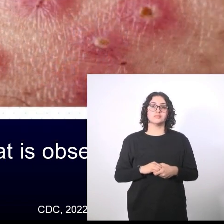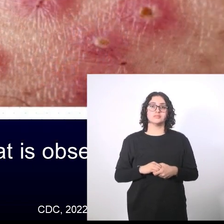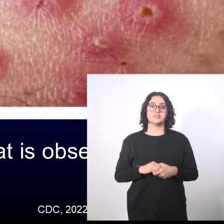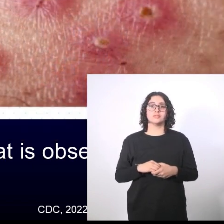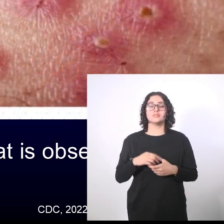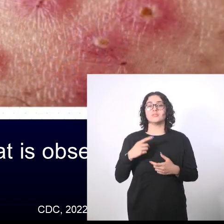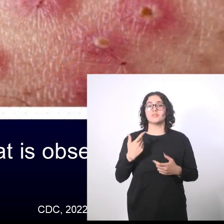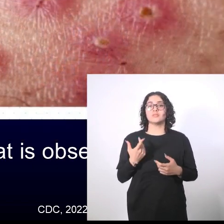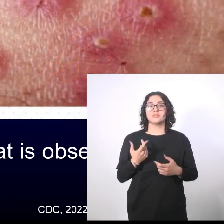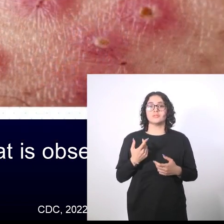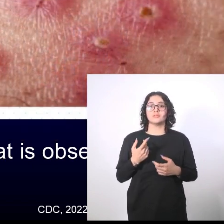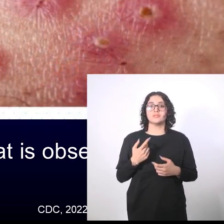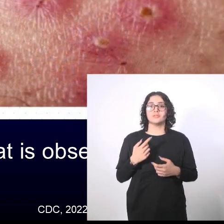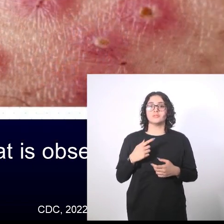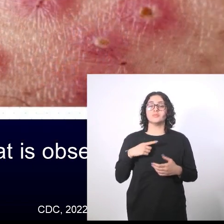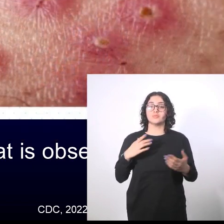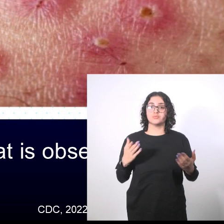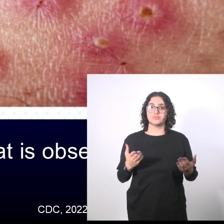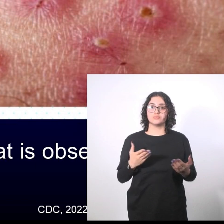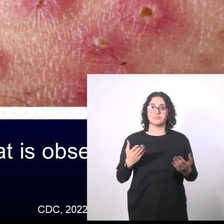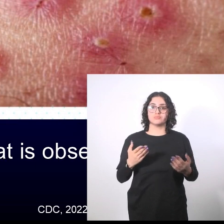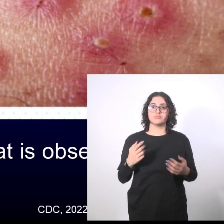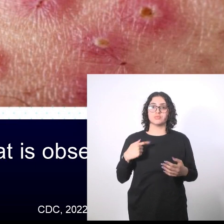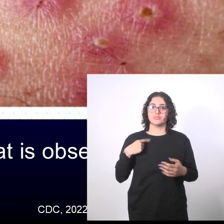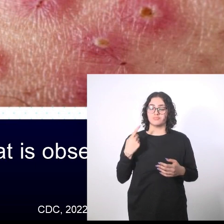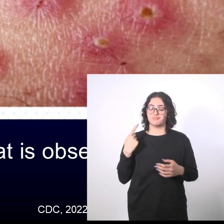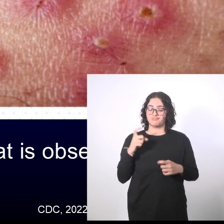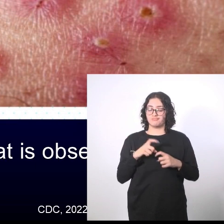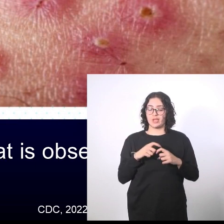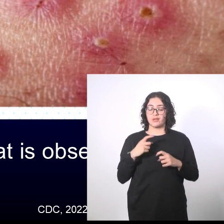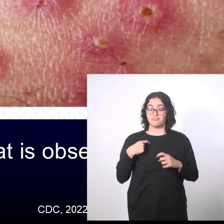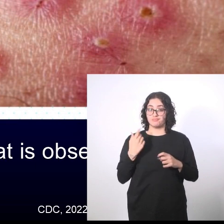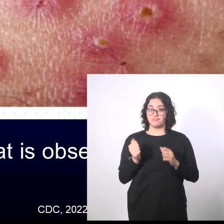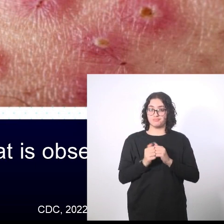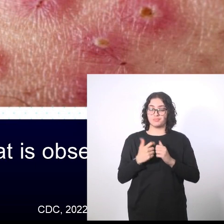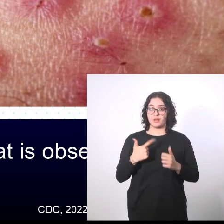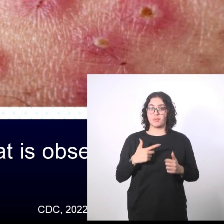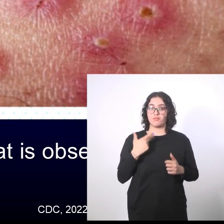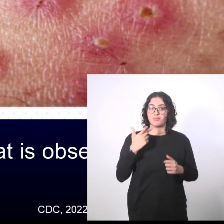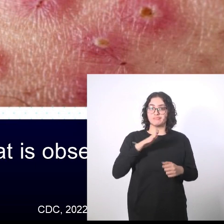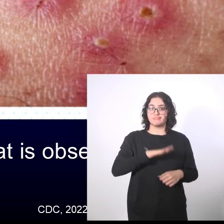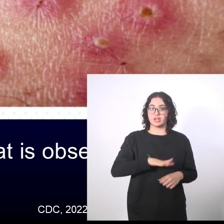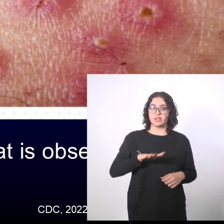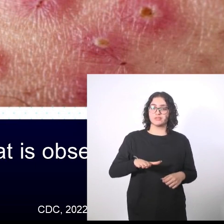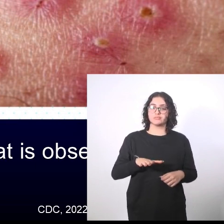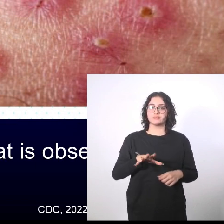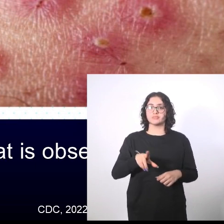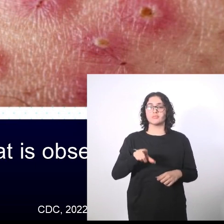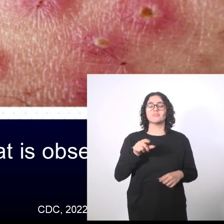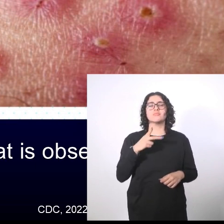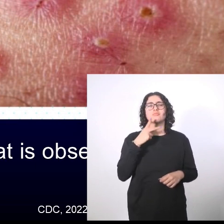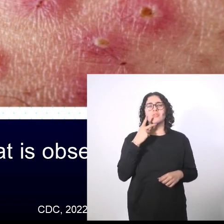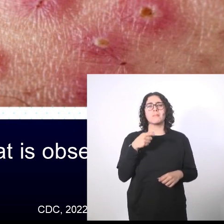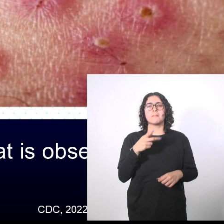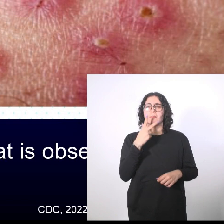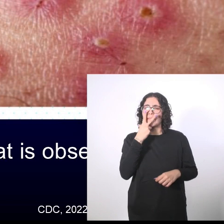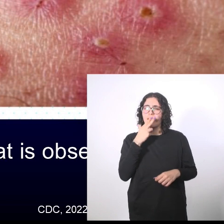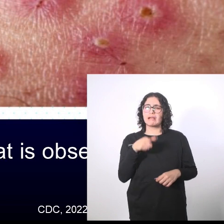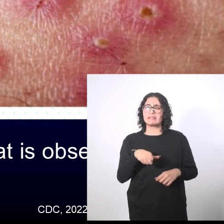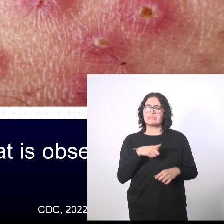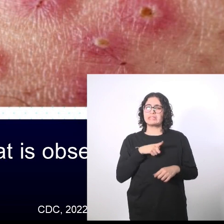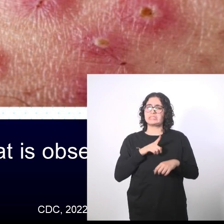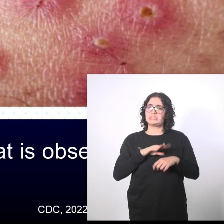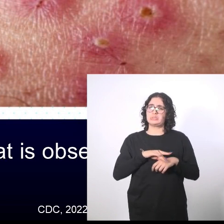O impetigo, né? Hoje mesmo um residente meu que estava de plantão atendeu uma criança, suspeitou de monkeypox,